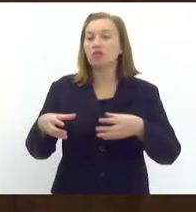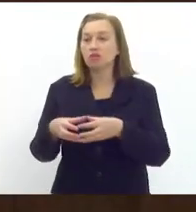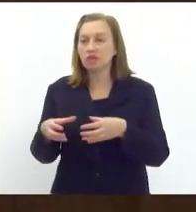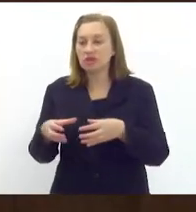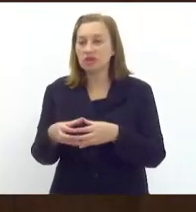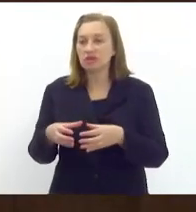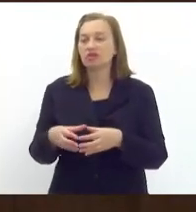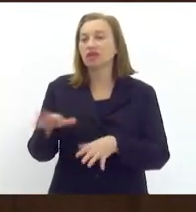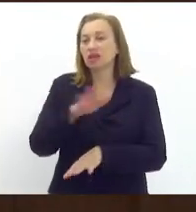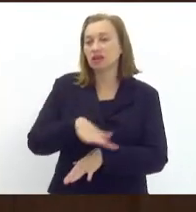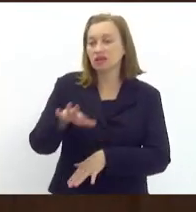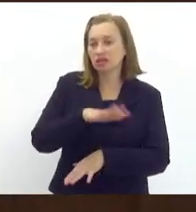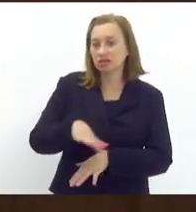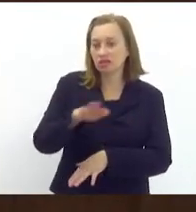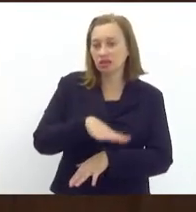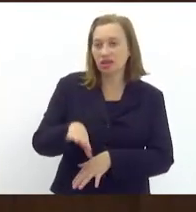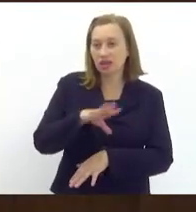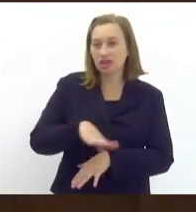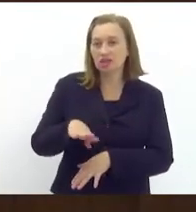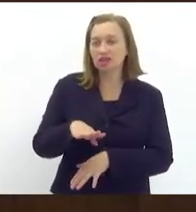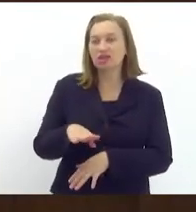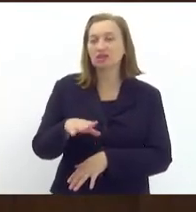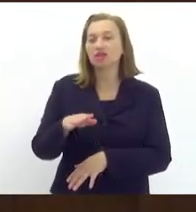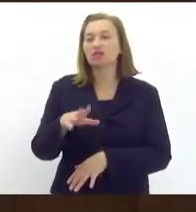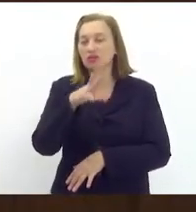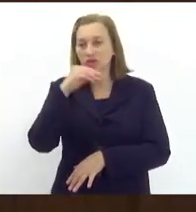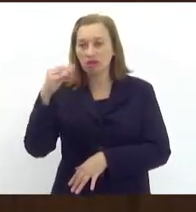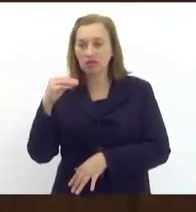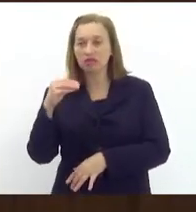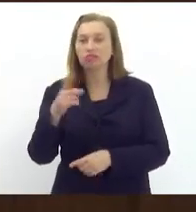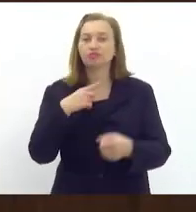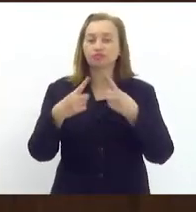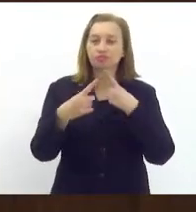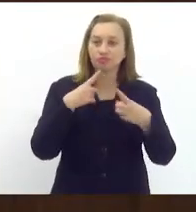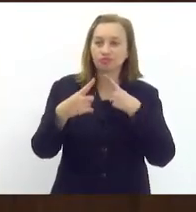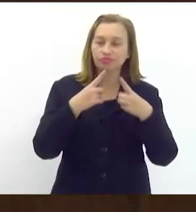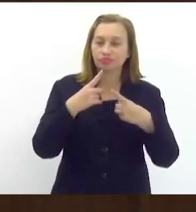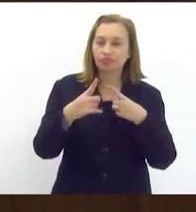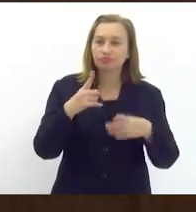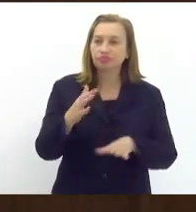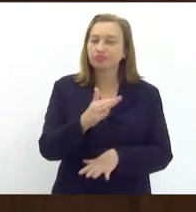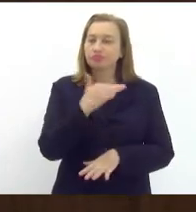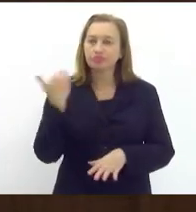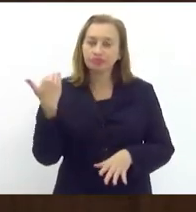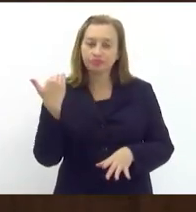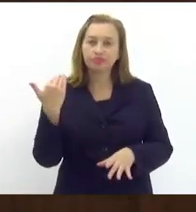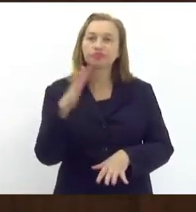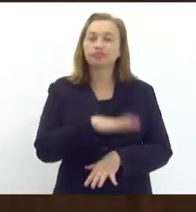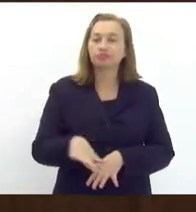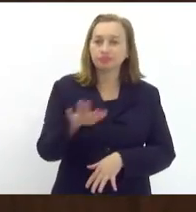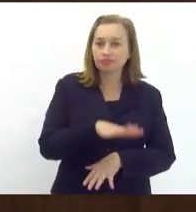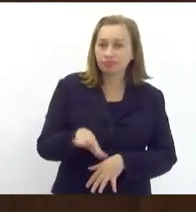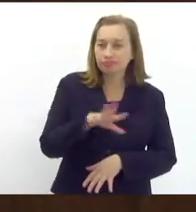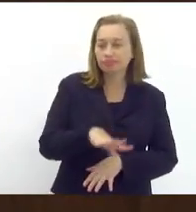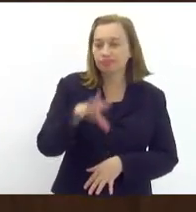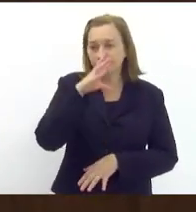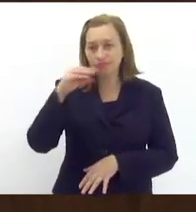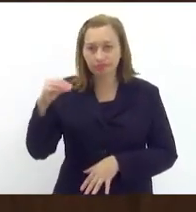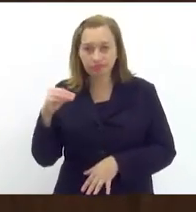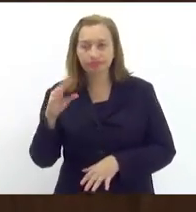né com a Anistia Internacional discutindo aqui a questão dos homicídios de criança e adolescente